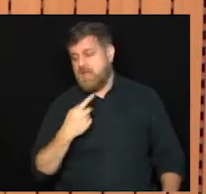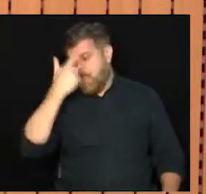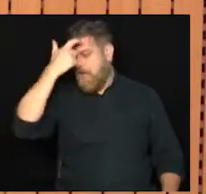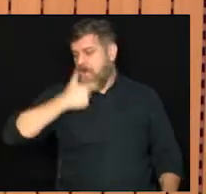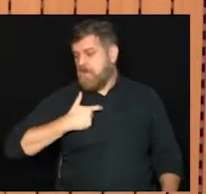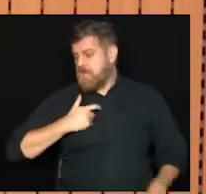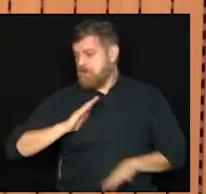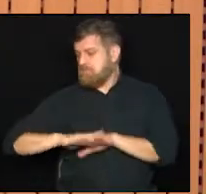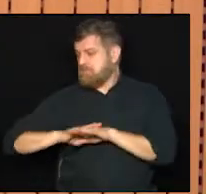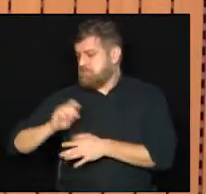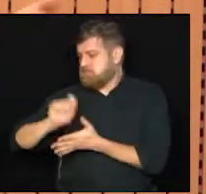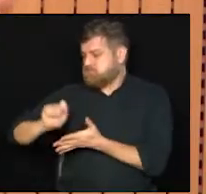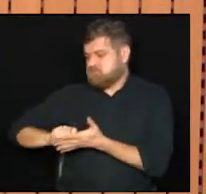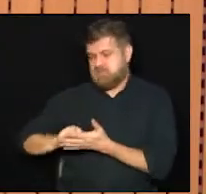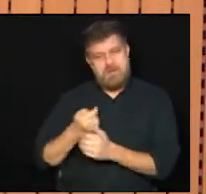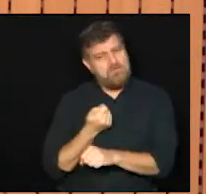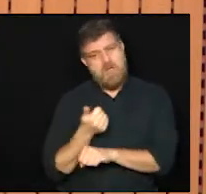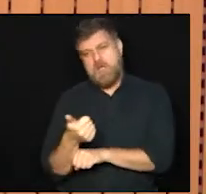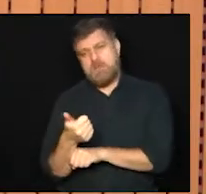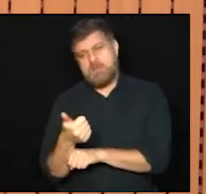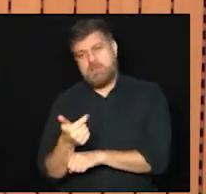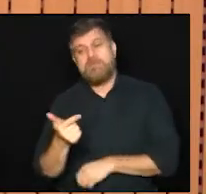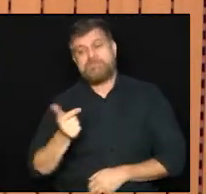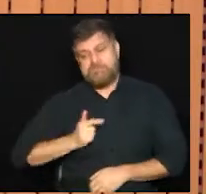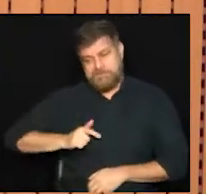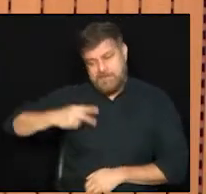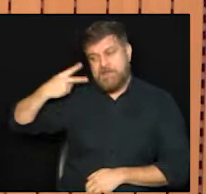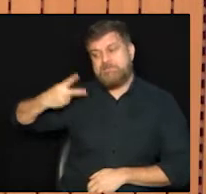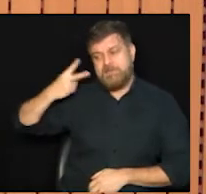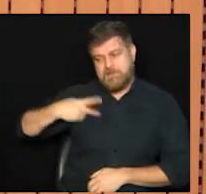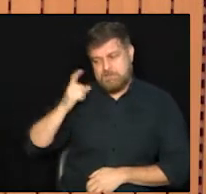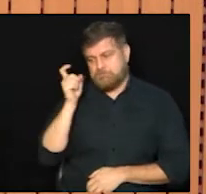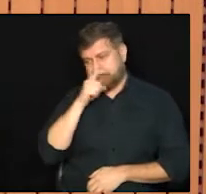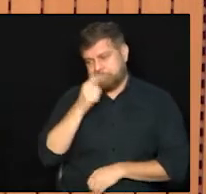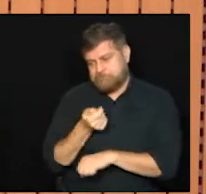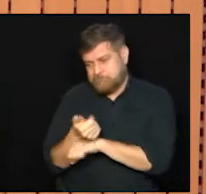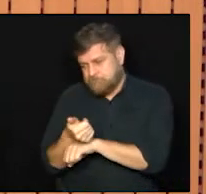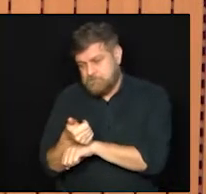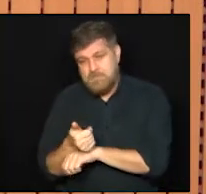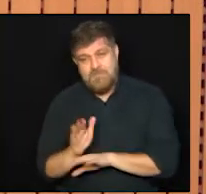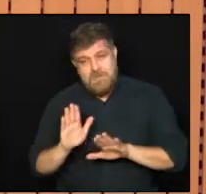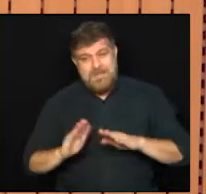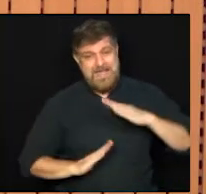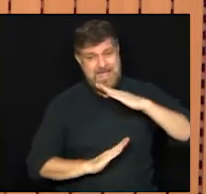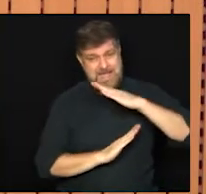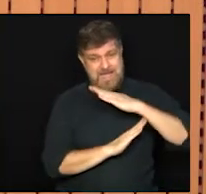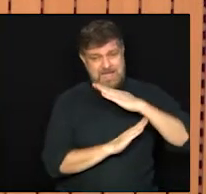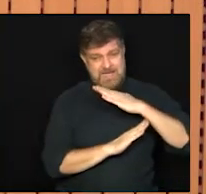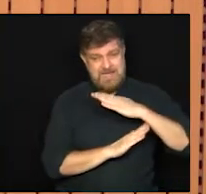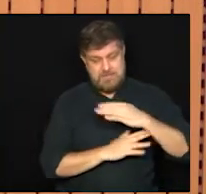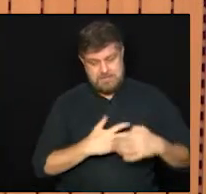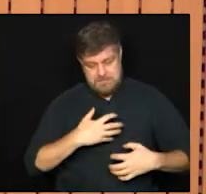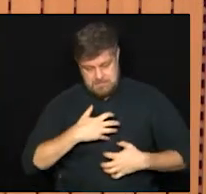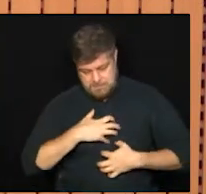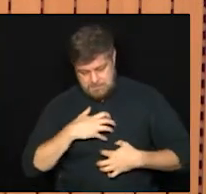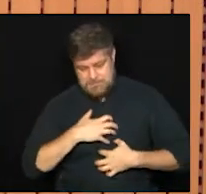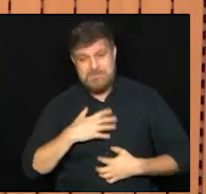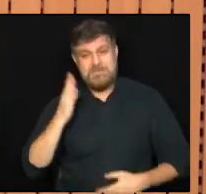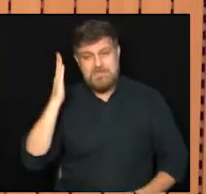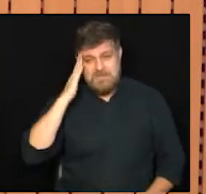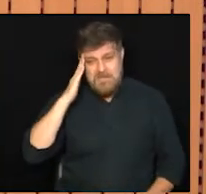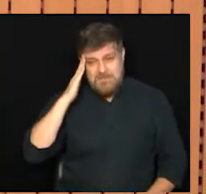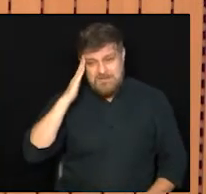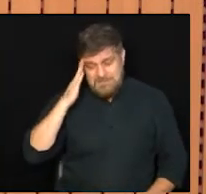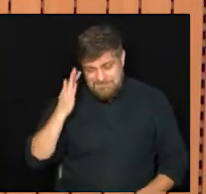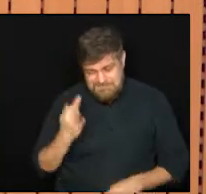de lei, porque eu ia estar enganando vocês. Tem gente que faz isso, mas a gente, é claro que a Câmara vai estar sensível à causa,